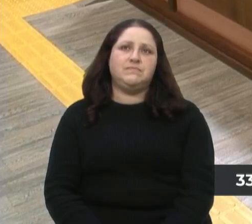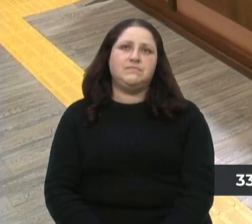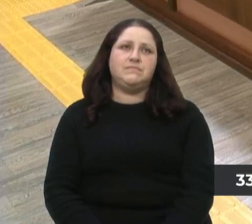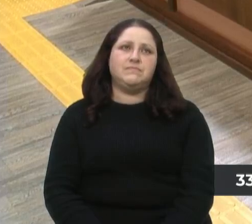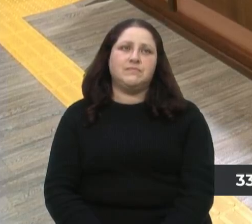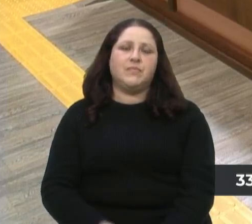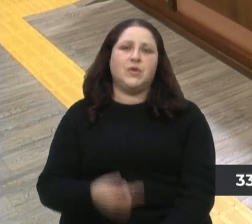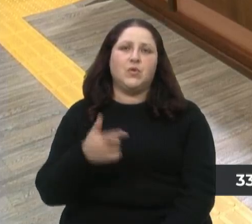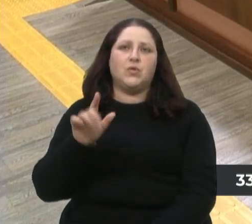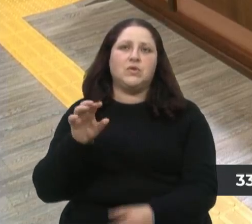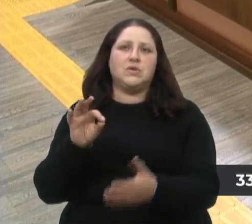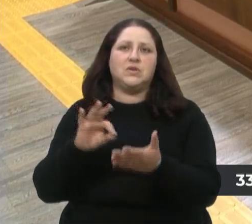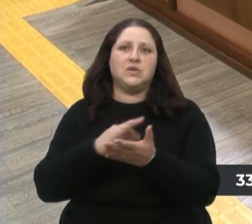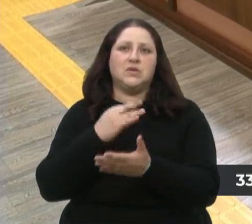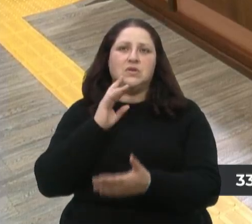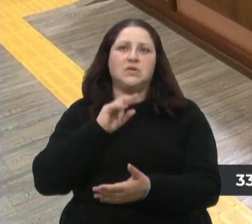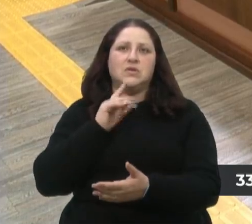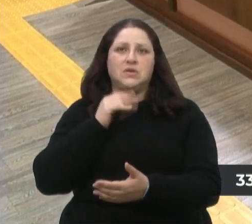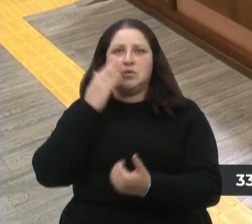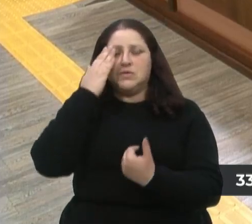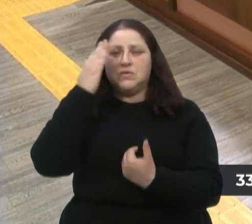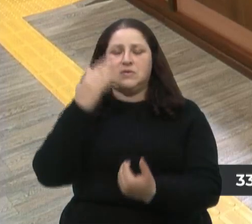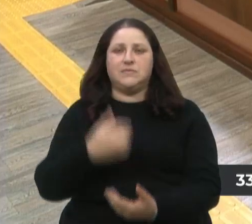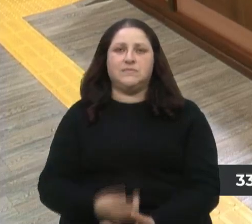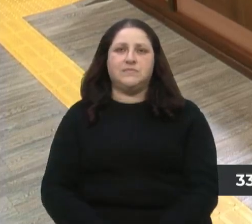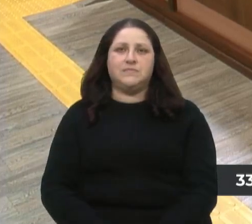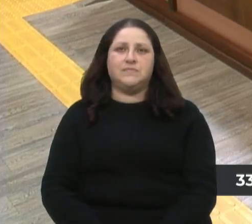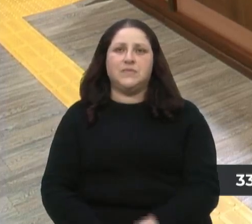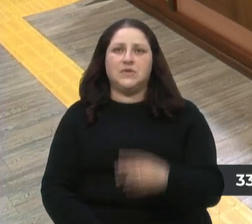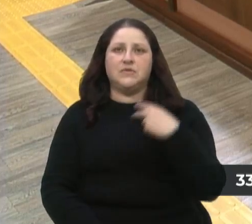Próximo inscrito, esse vereador que abre mão, vereador Lucas Carinato.